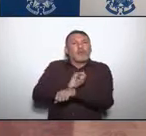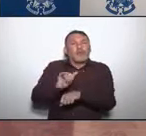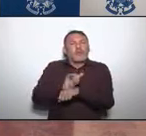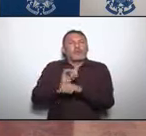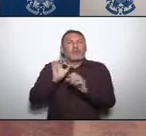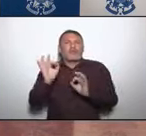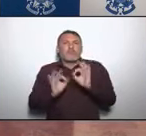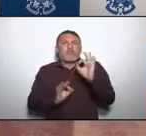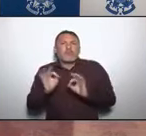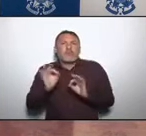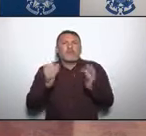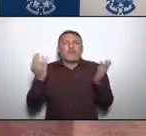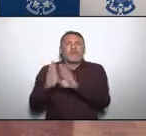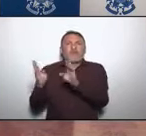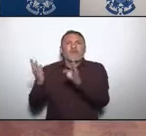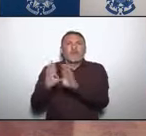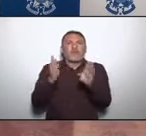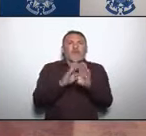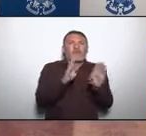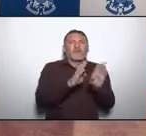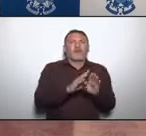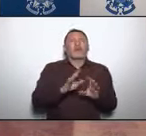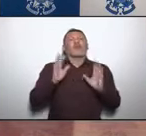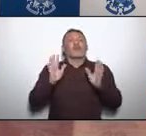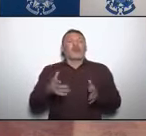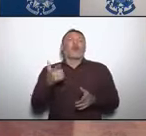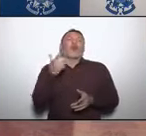gente tenha esse tempo de administração